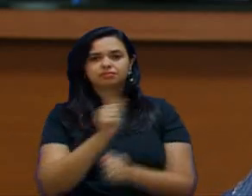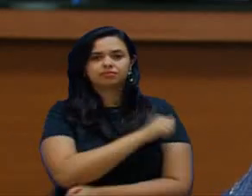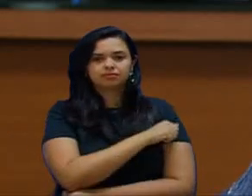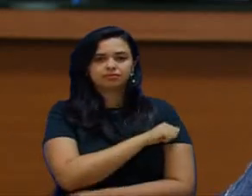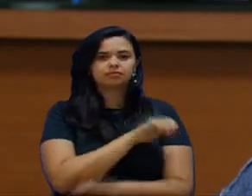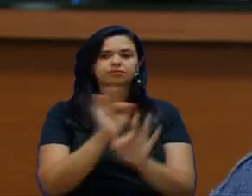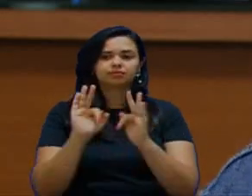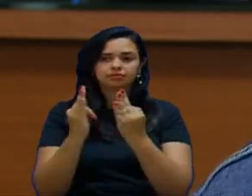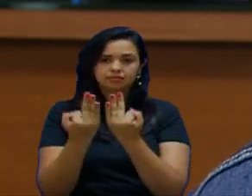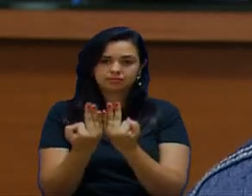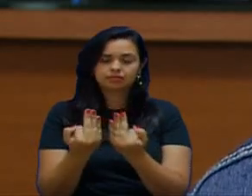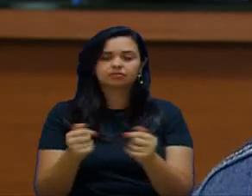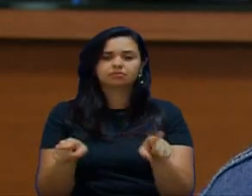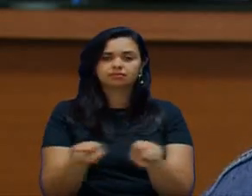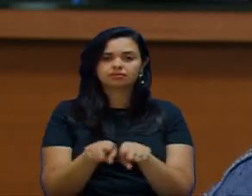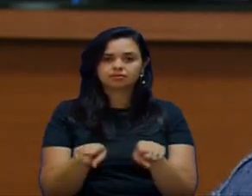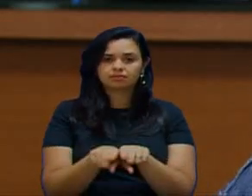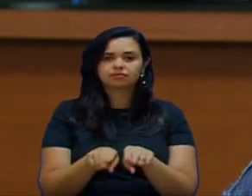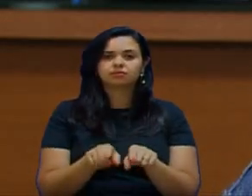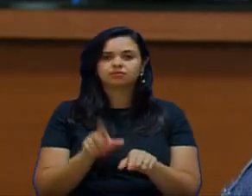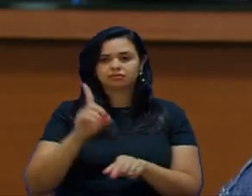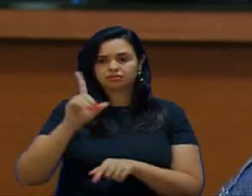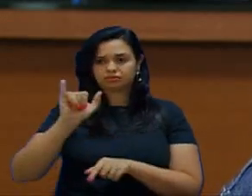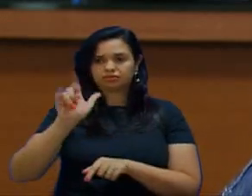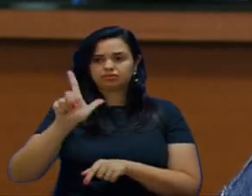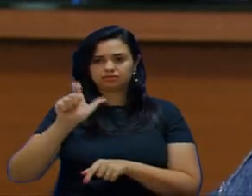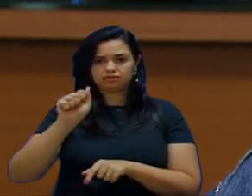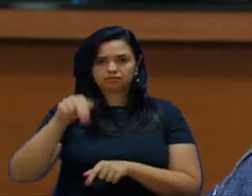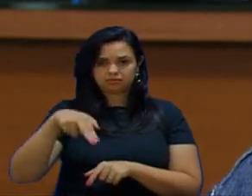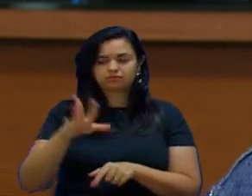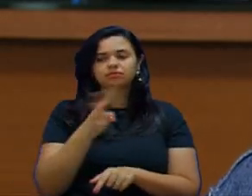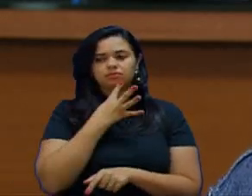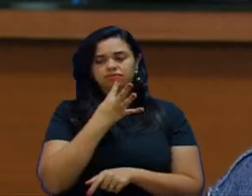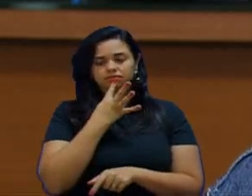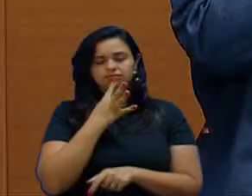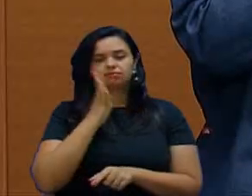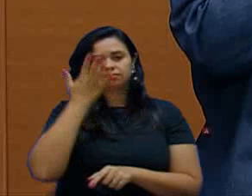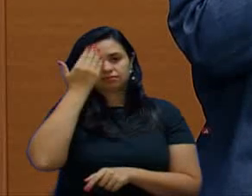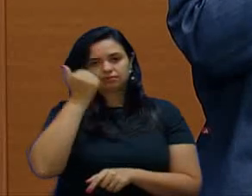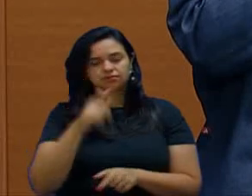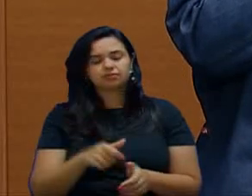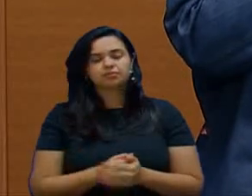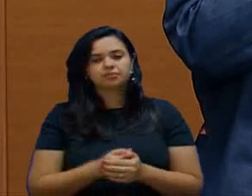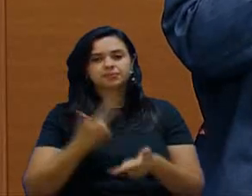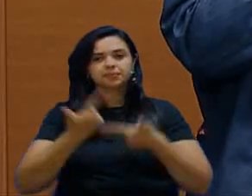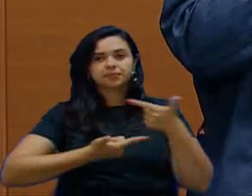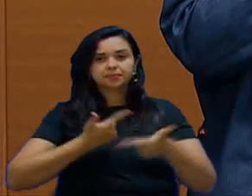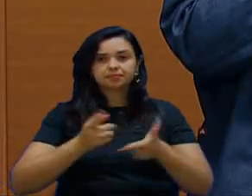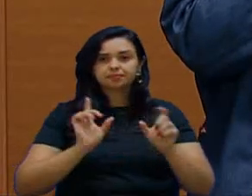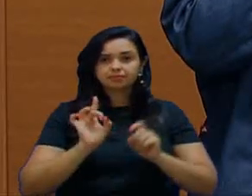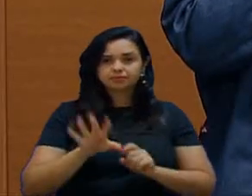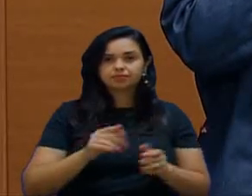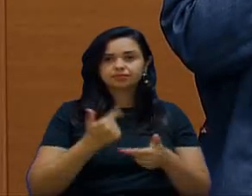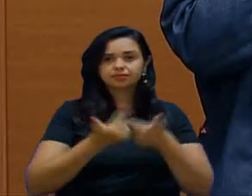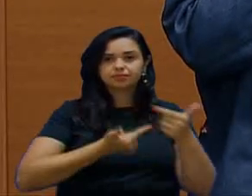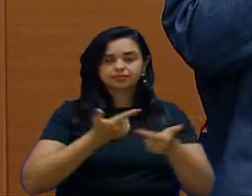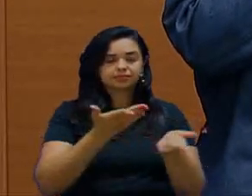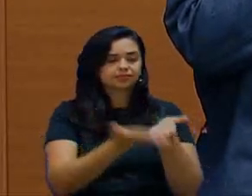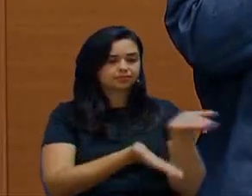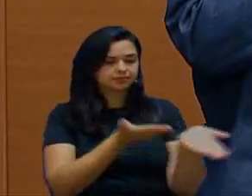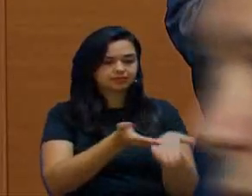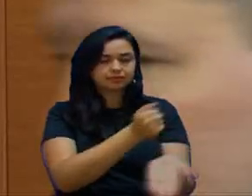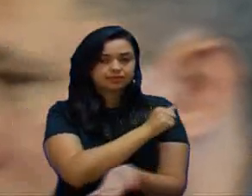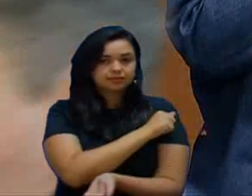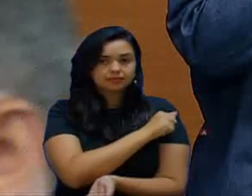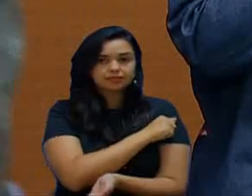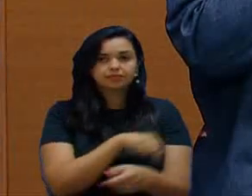as famílias, né? O Dylan sabe um pouquinho, já esteve conosco. O nosso trabalho não visa só o trabalho com os alunos, mas